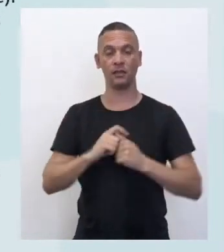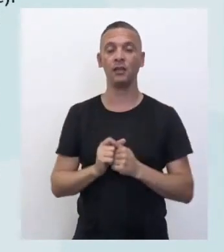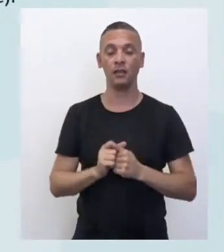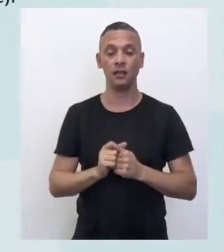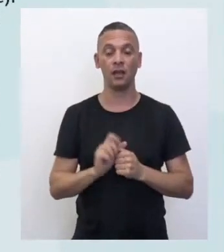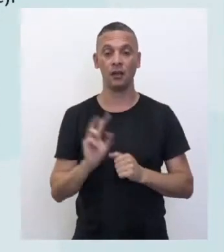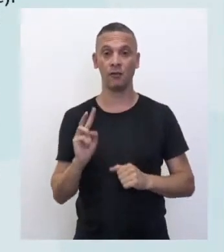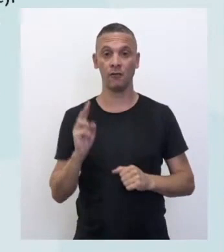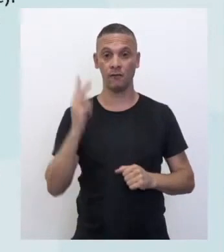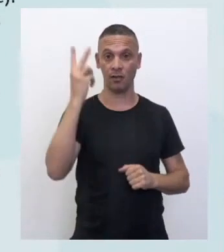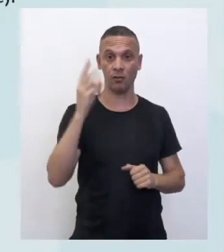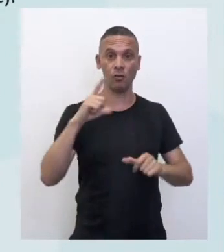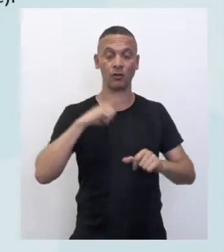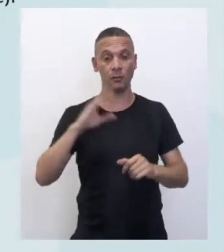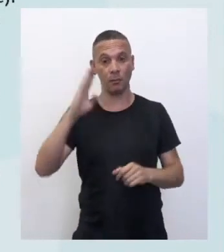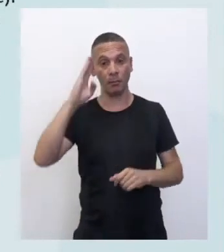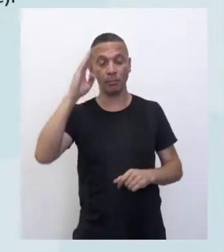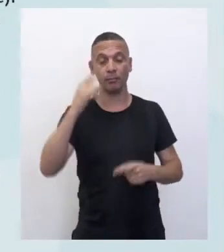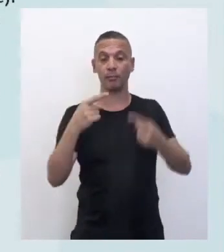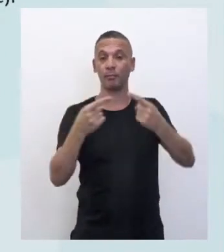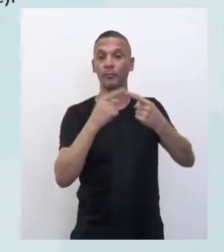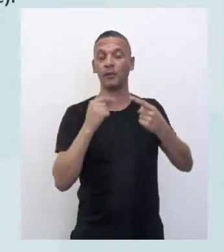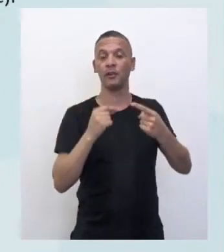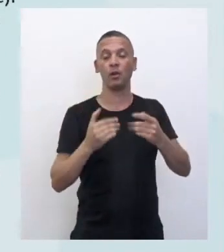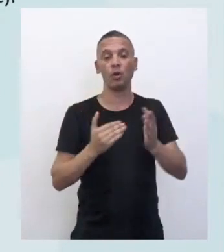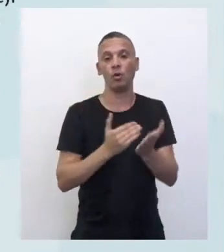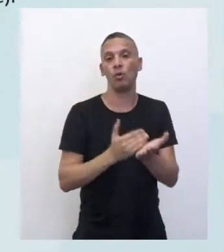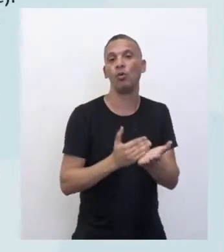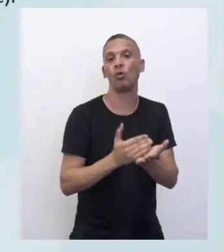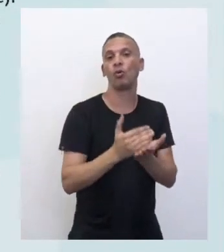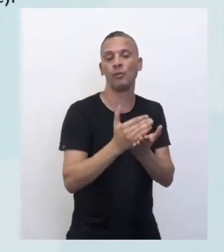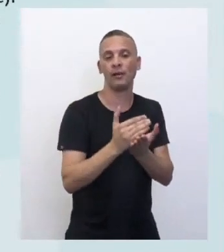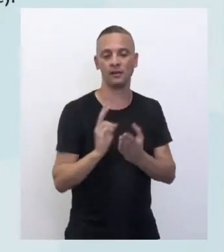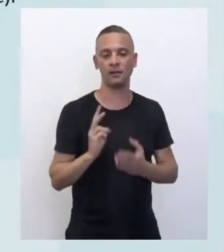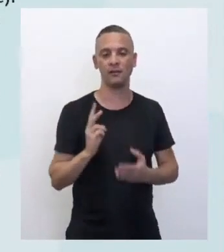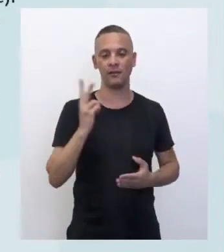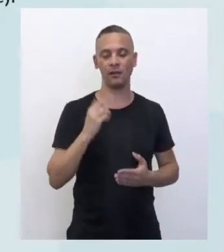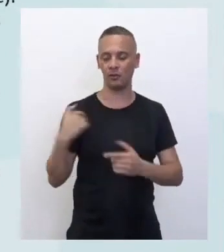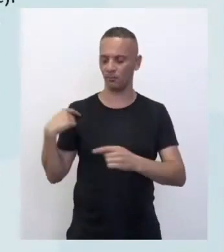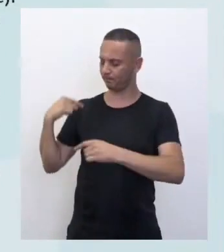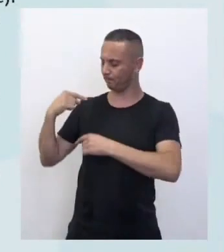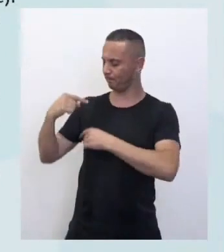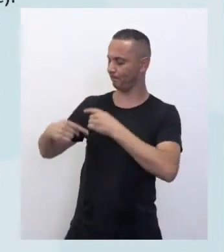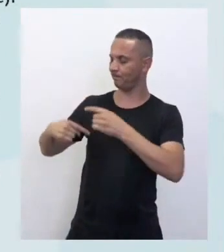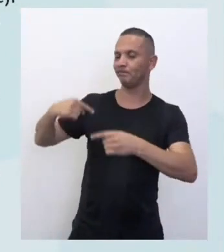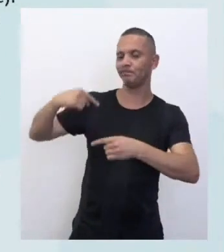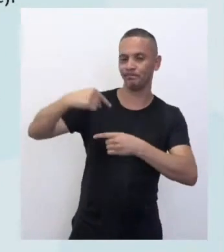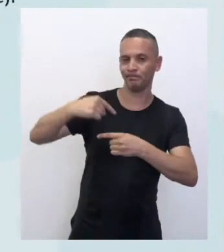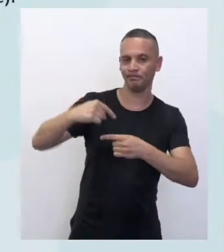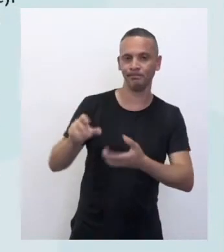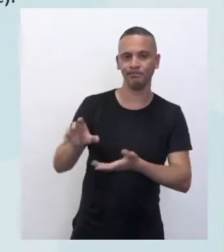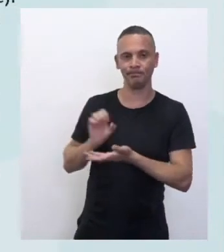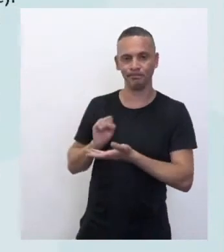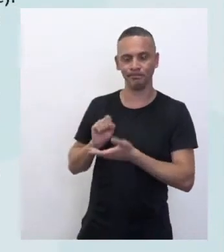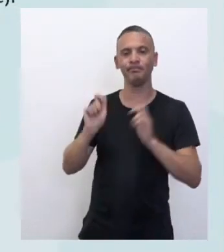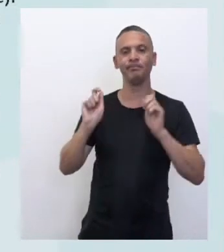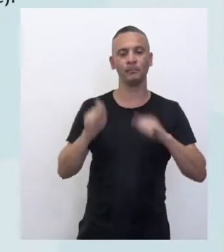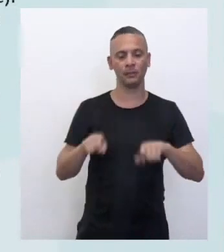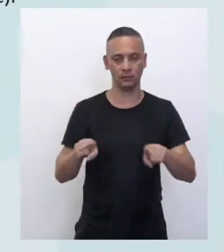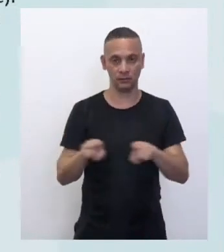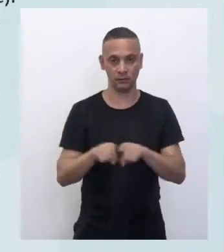valores, primeiro, eles nascem, em alguns momentos a gente herda valores, é importante a gente trazer isso, herdamos